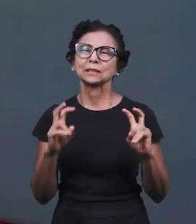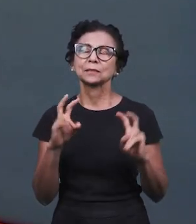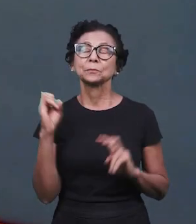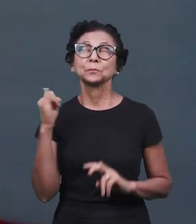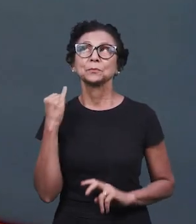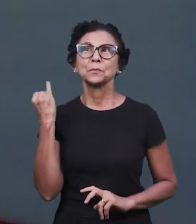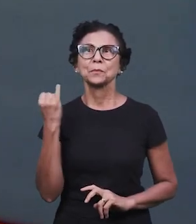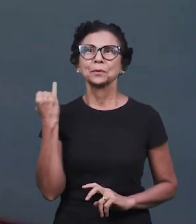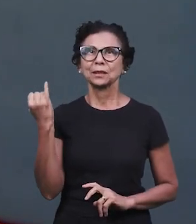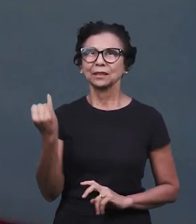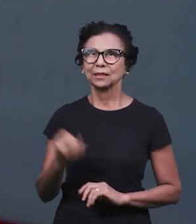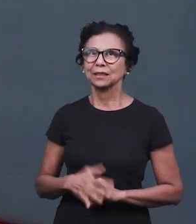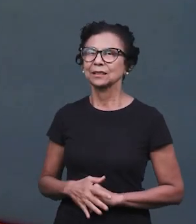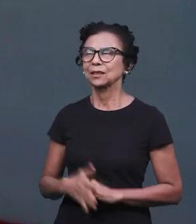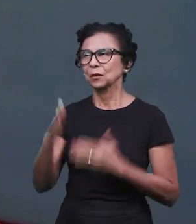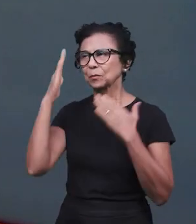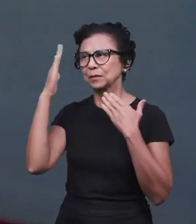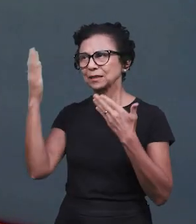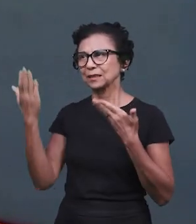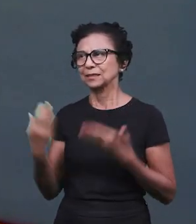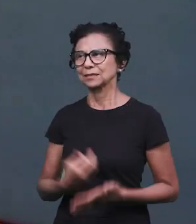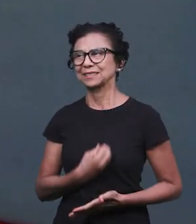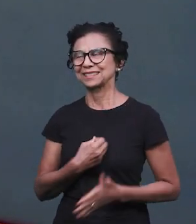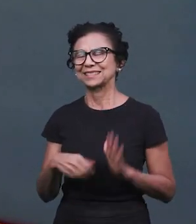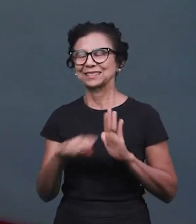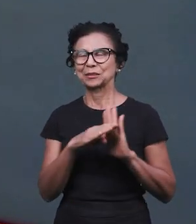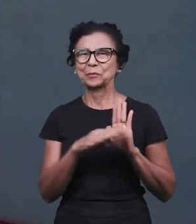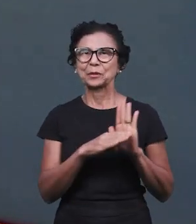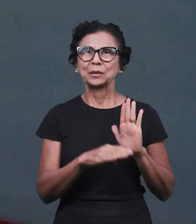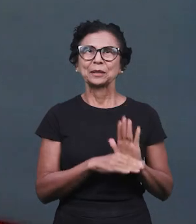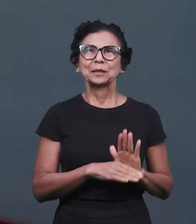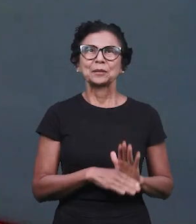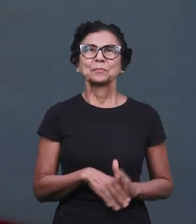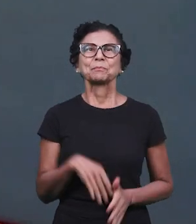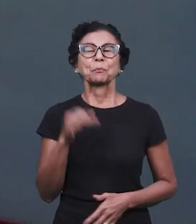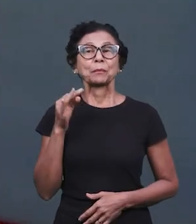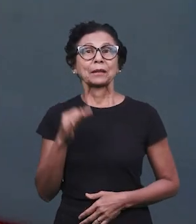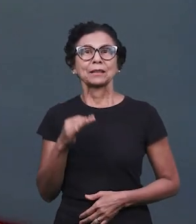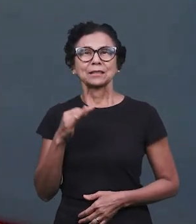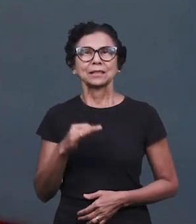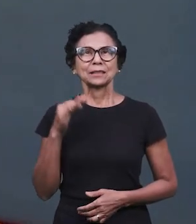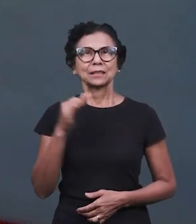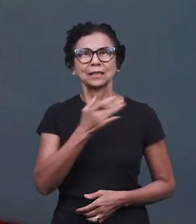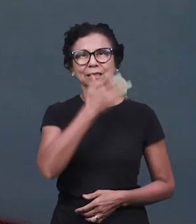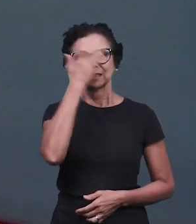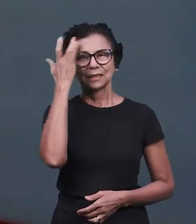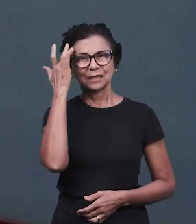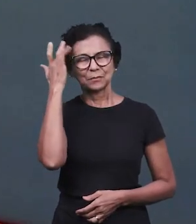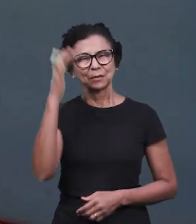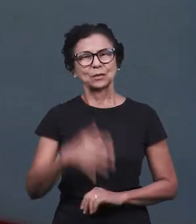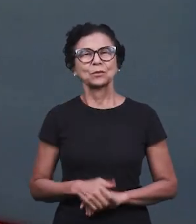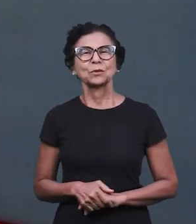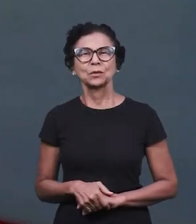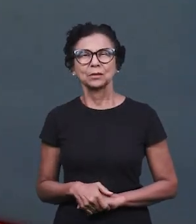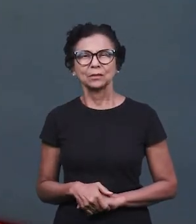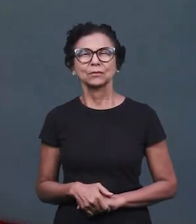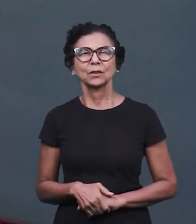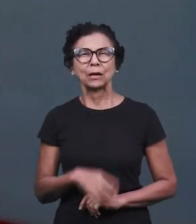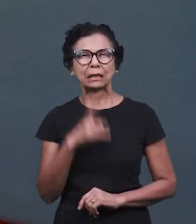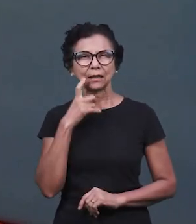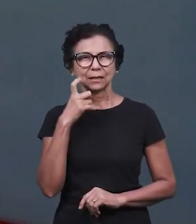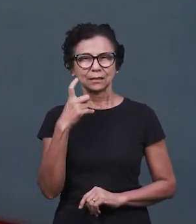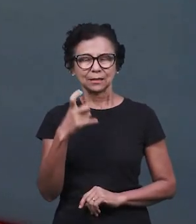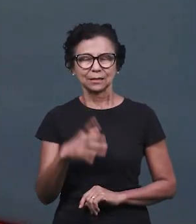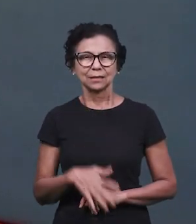obrigada por trazer no seu programa, que eu tenho certeza que os ouvintes vai modificar a vida de muita gente, né?